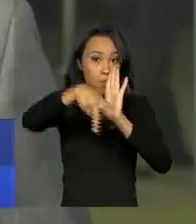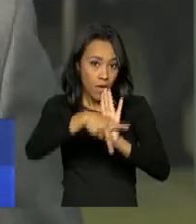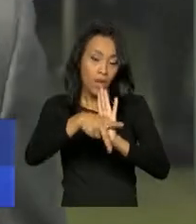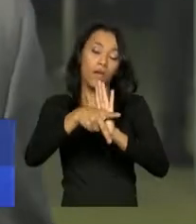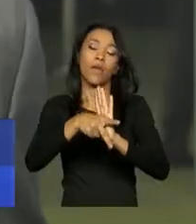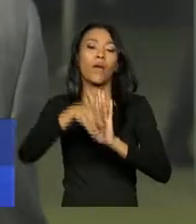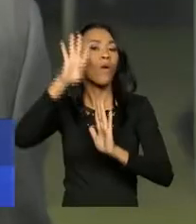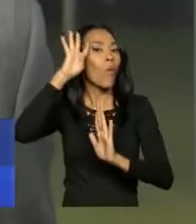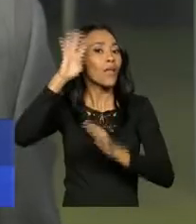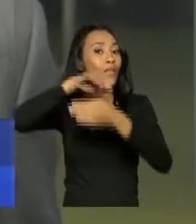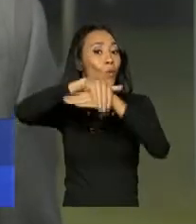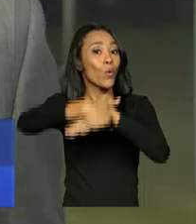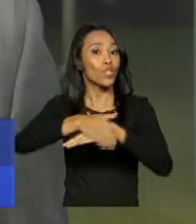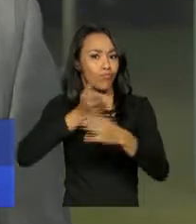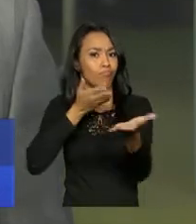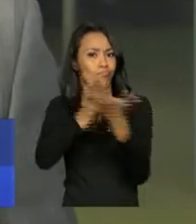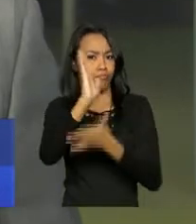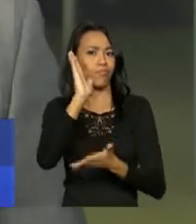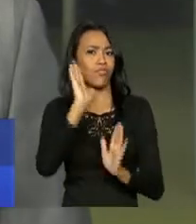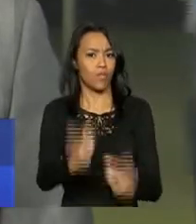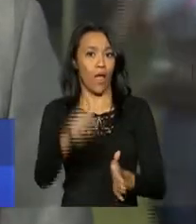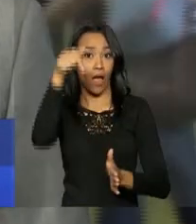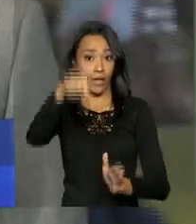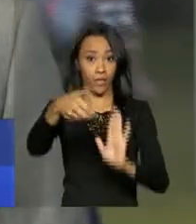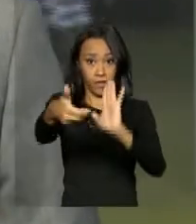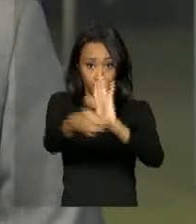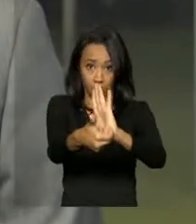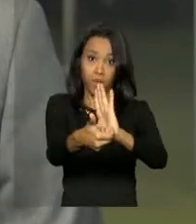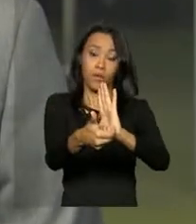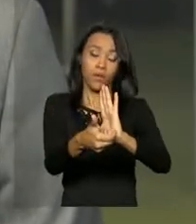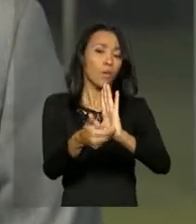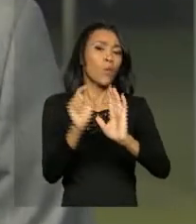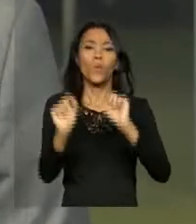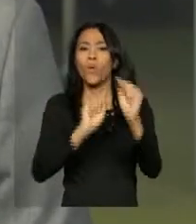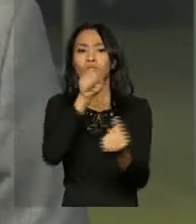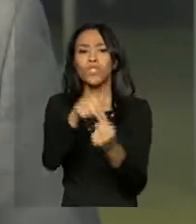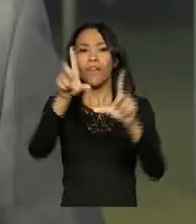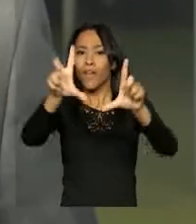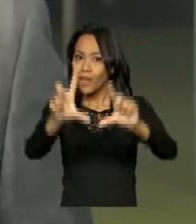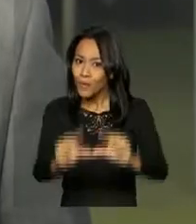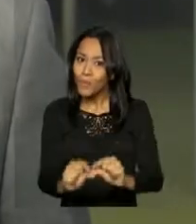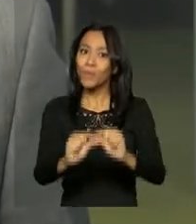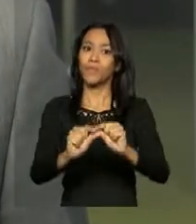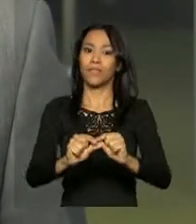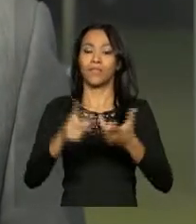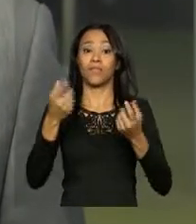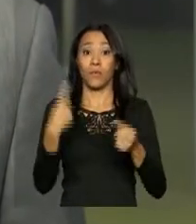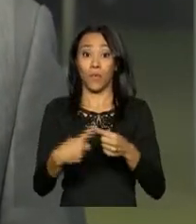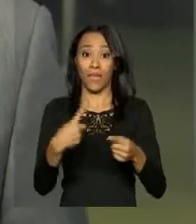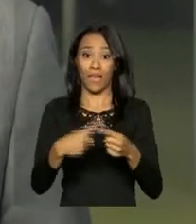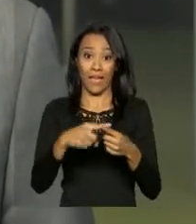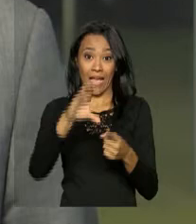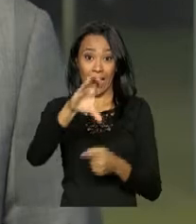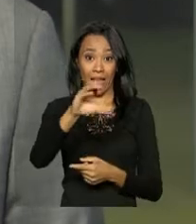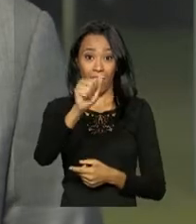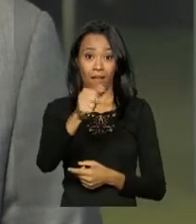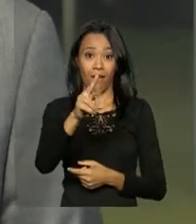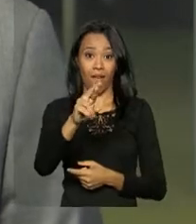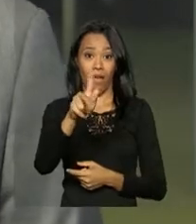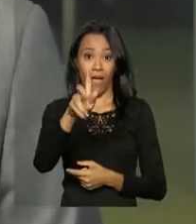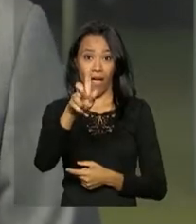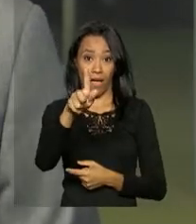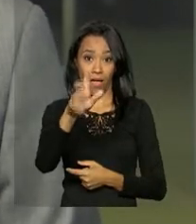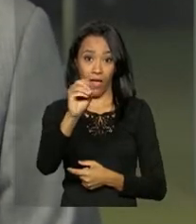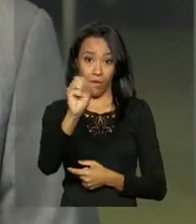noite desta quarta feira aqui no plenário da câmara dos deputados os reduz o número de cargos comissionados no governo federal eo número de